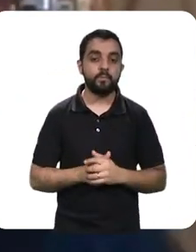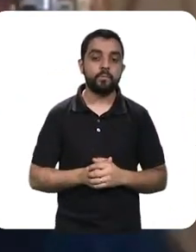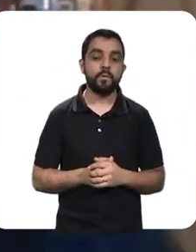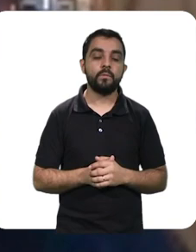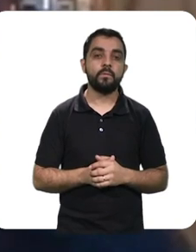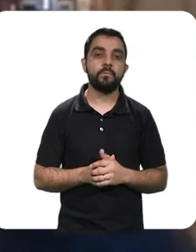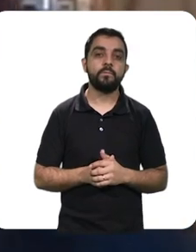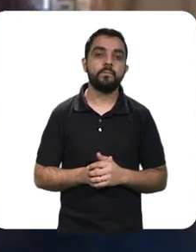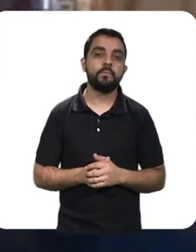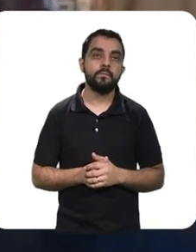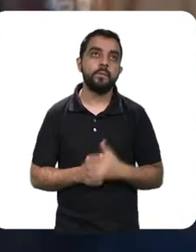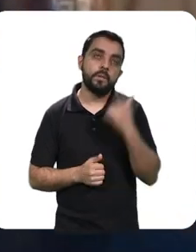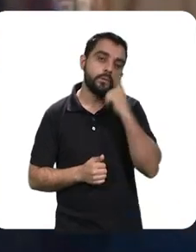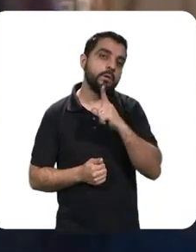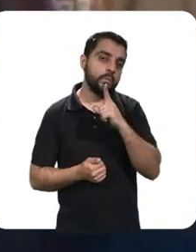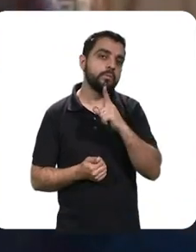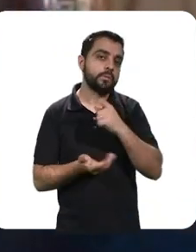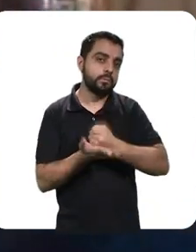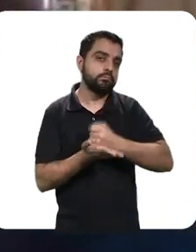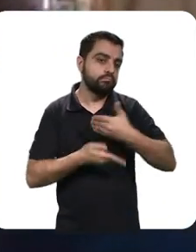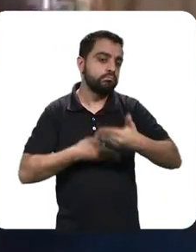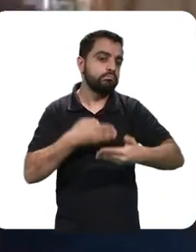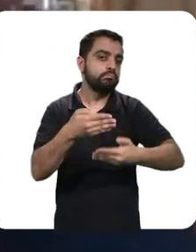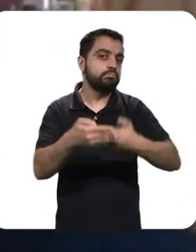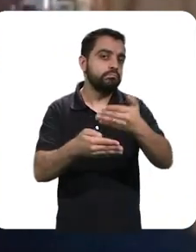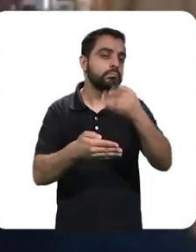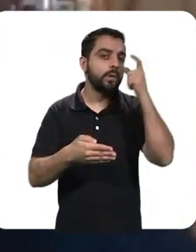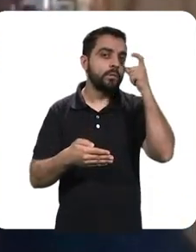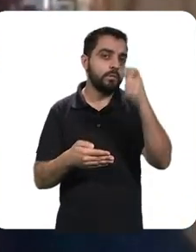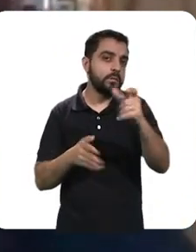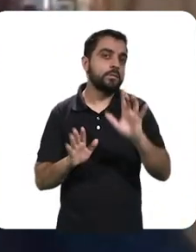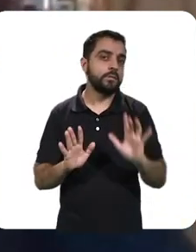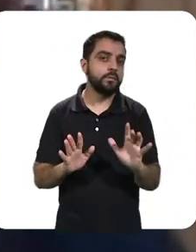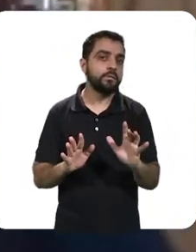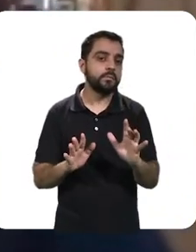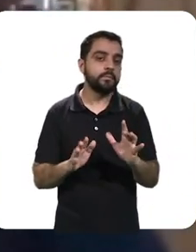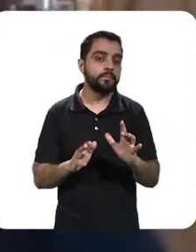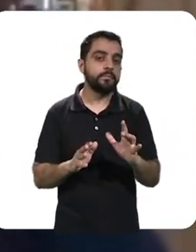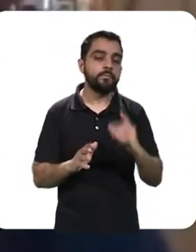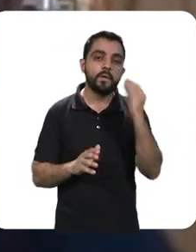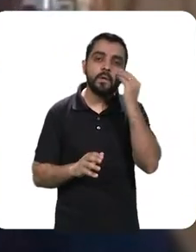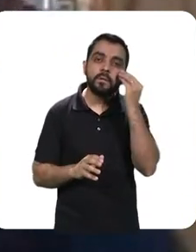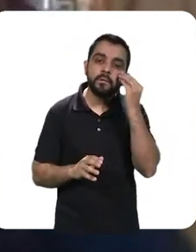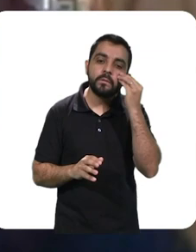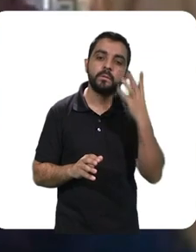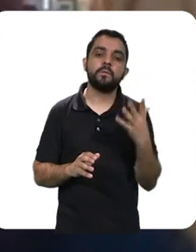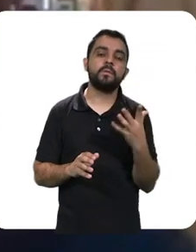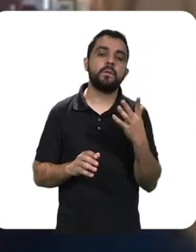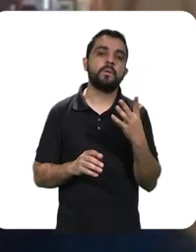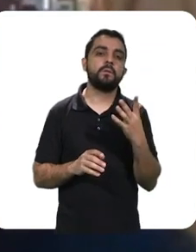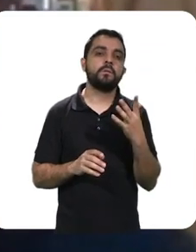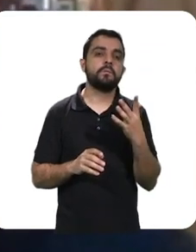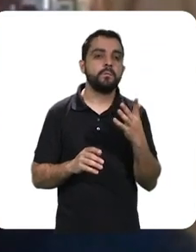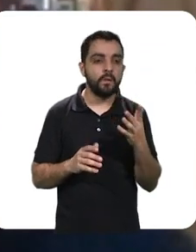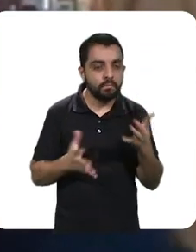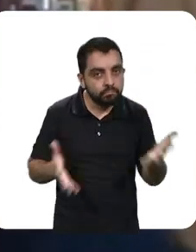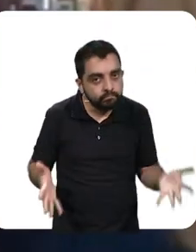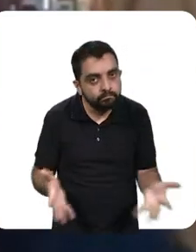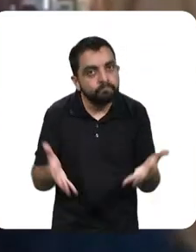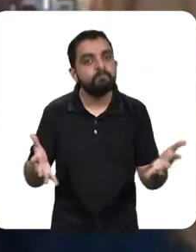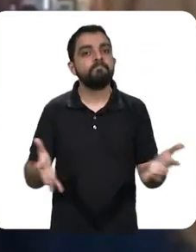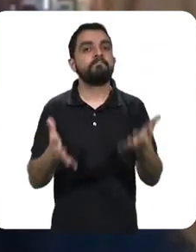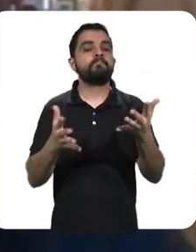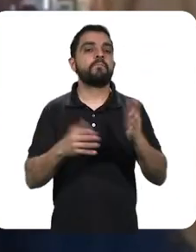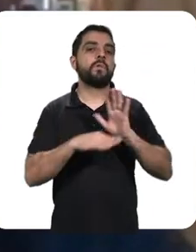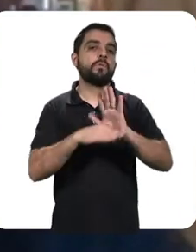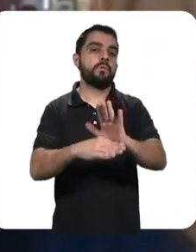eu acho que ele está conduzindo de maneira bastante interessante, ele tem tentado fortalecer a rede